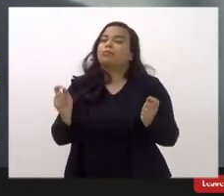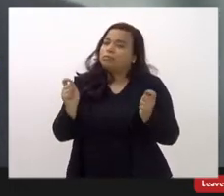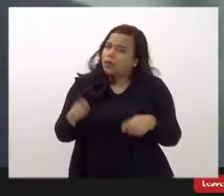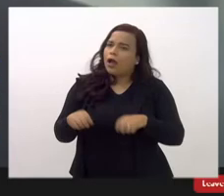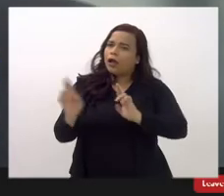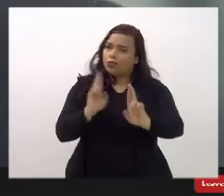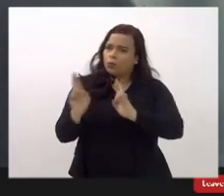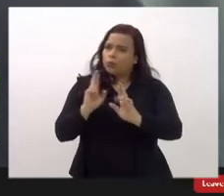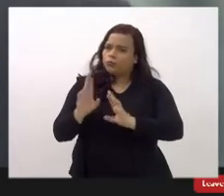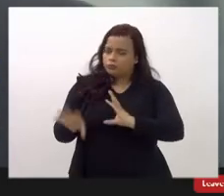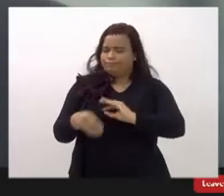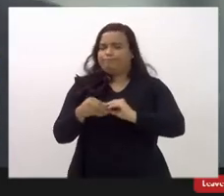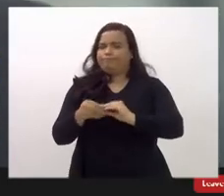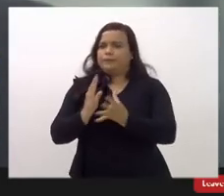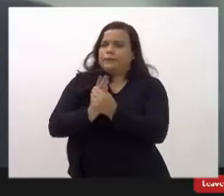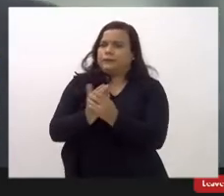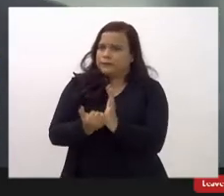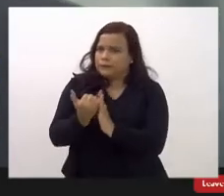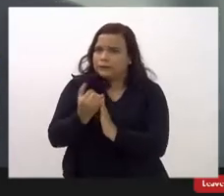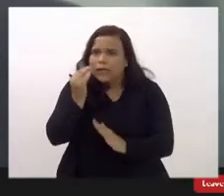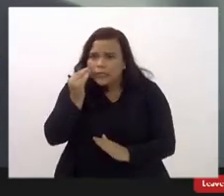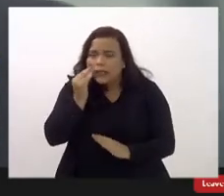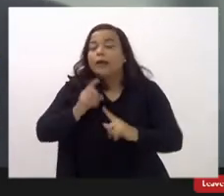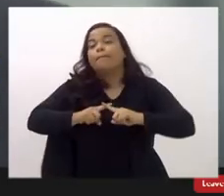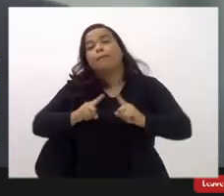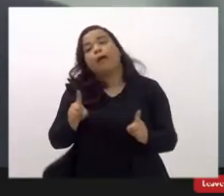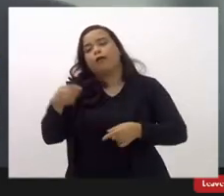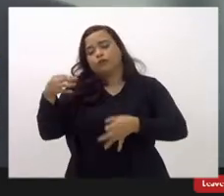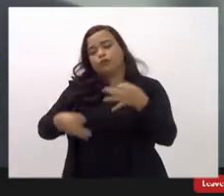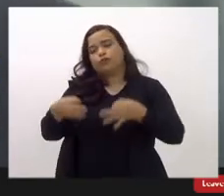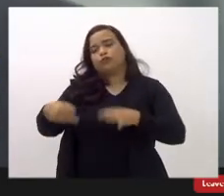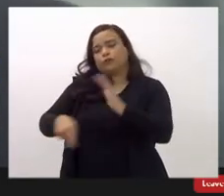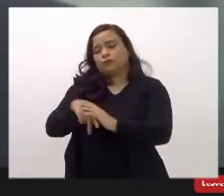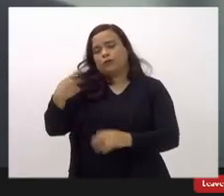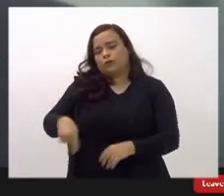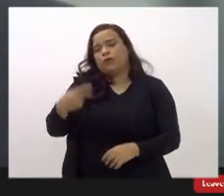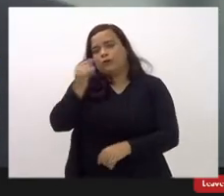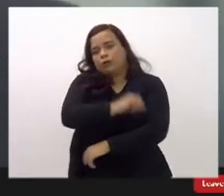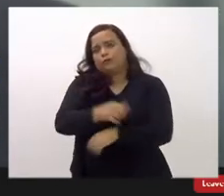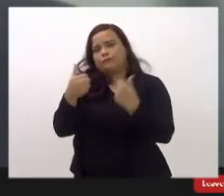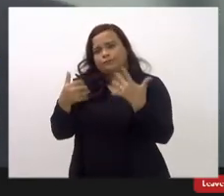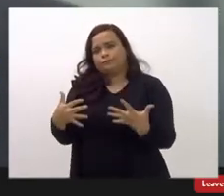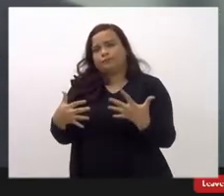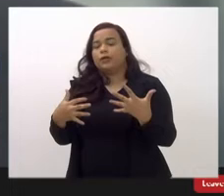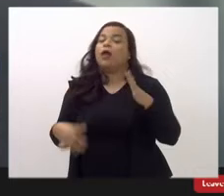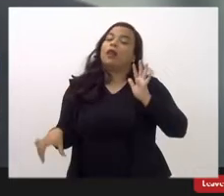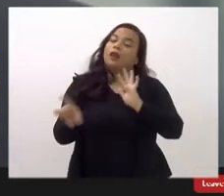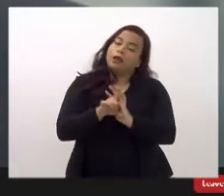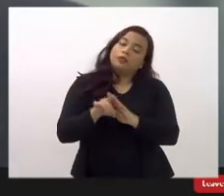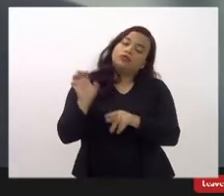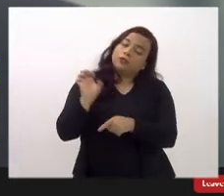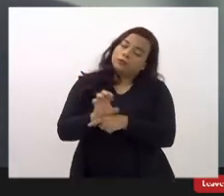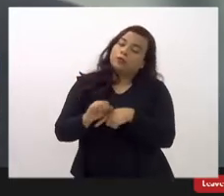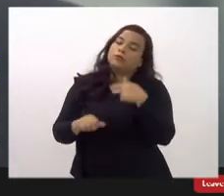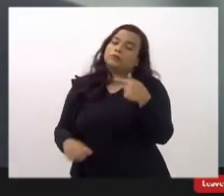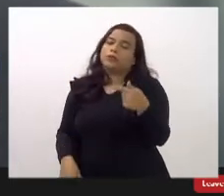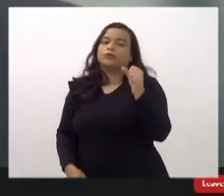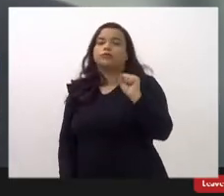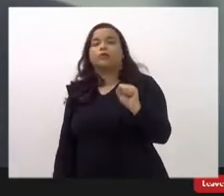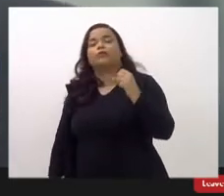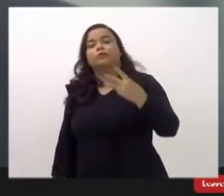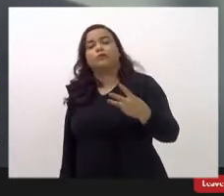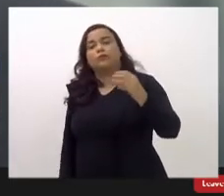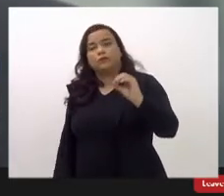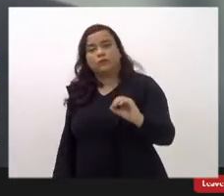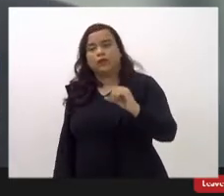final, mas até então a Justiça do Rio de Janeiro diz assim, acrescenta que a Lei Estadual 7830